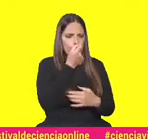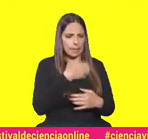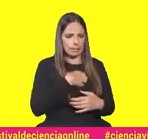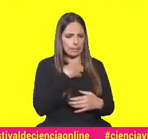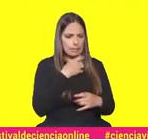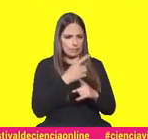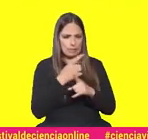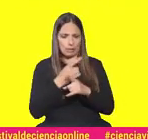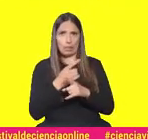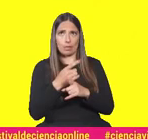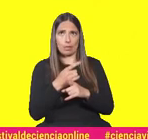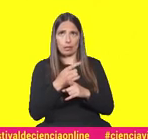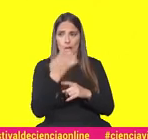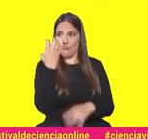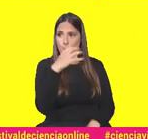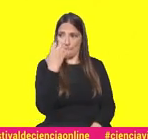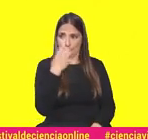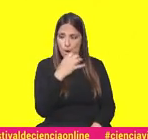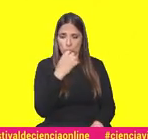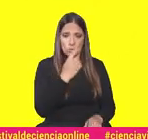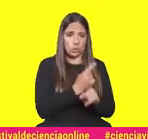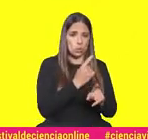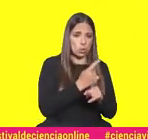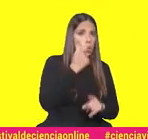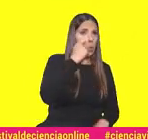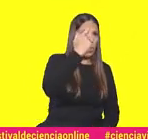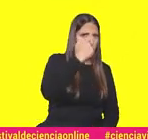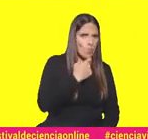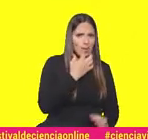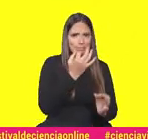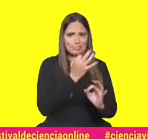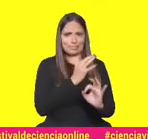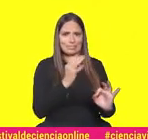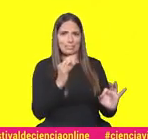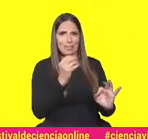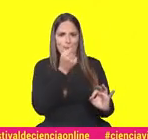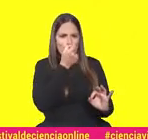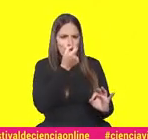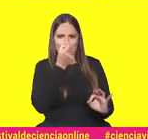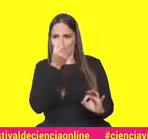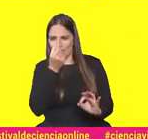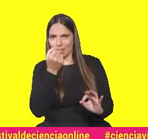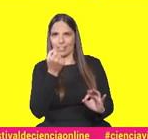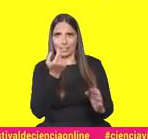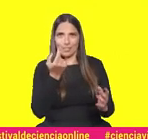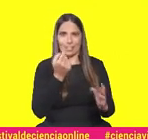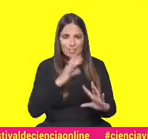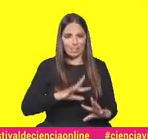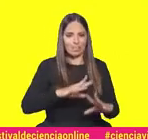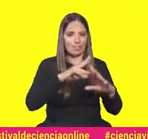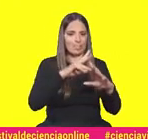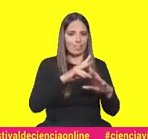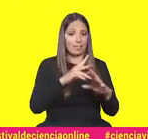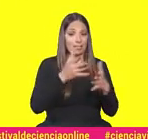têm nos porcos com os sintomas que também têm nos humanos. É incrível, mais uma vez, como somos parecidos e como temos de desenvolver essa